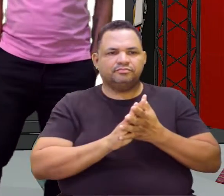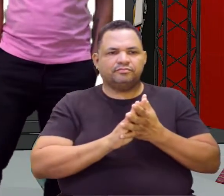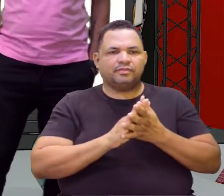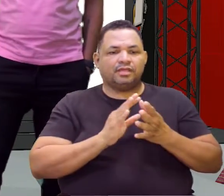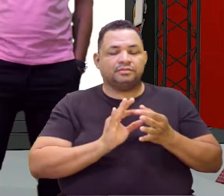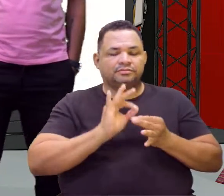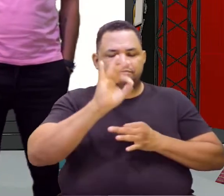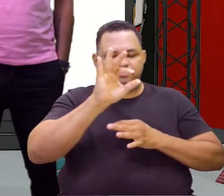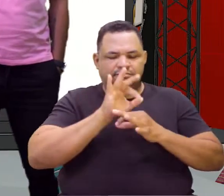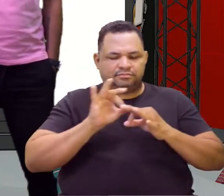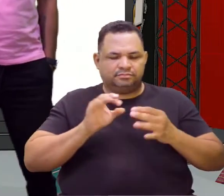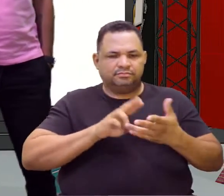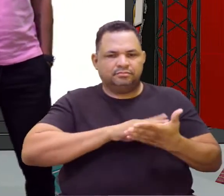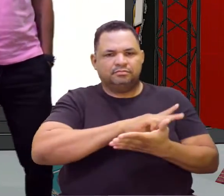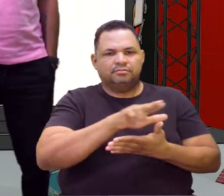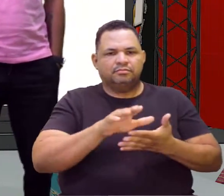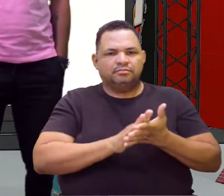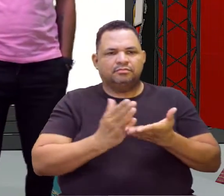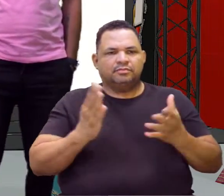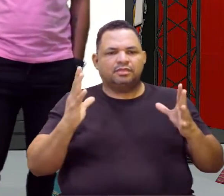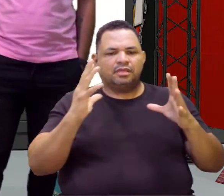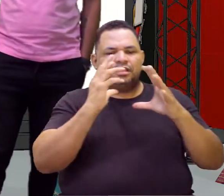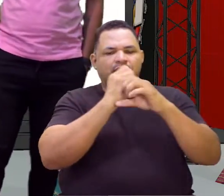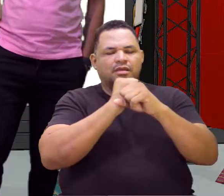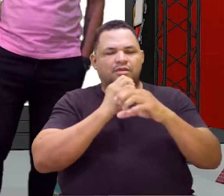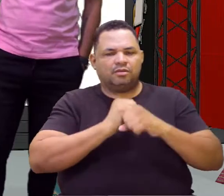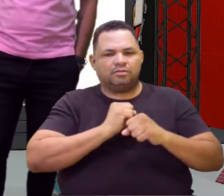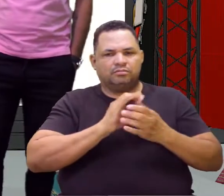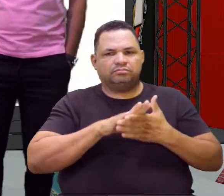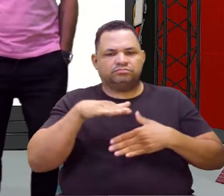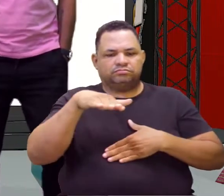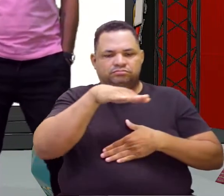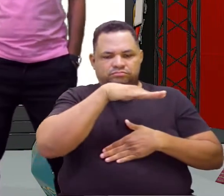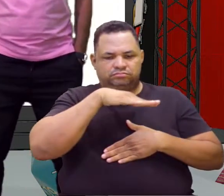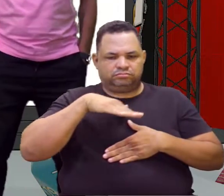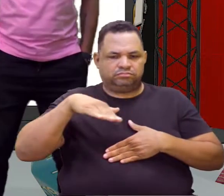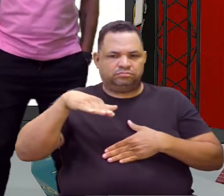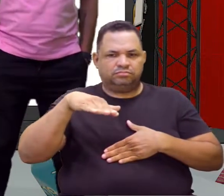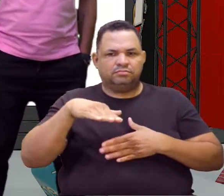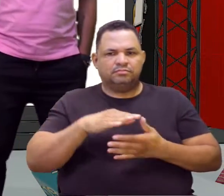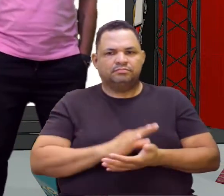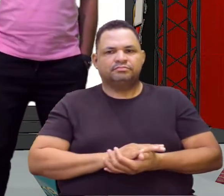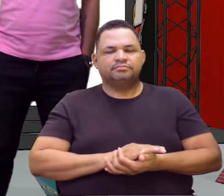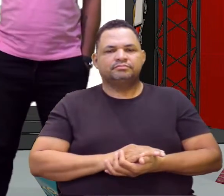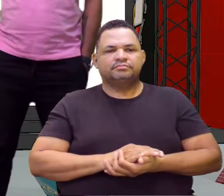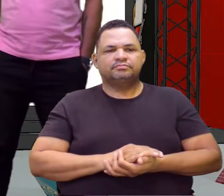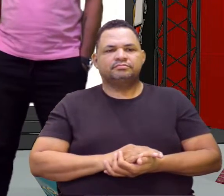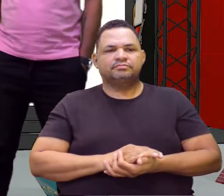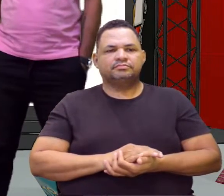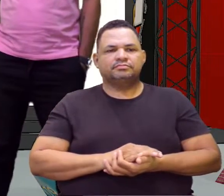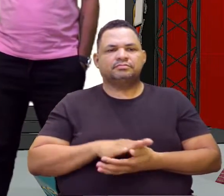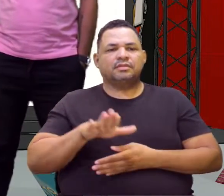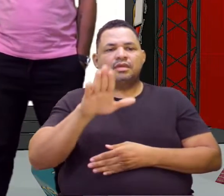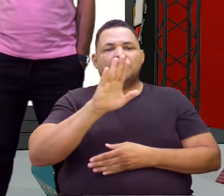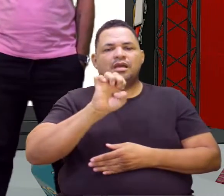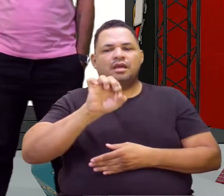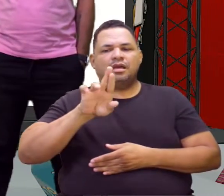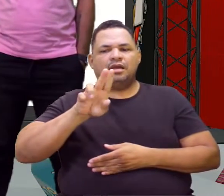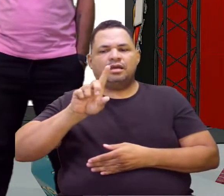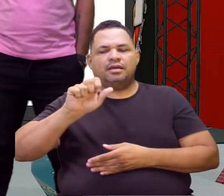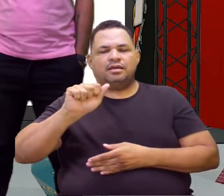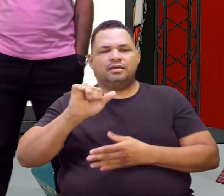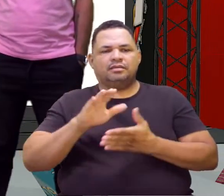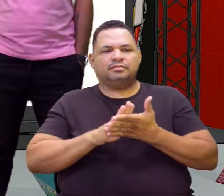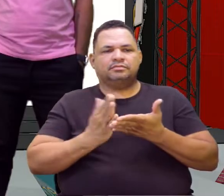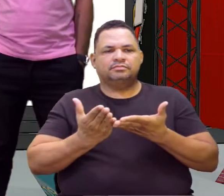e a aula de hoje vai falar um pouco sobre o cálculo de área. Então vamos calcular áreas. Isso, só que falar de área já é bom a gente já falar